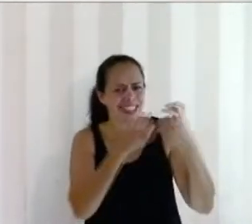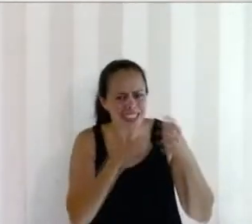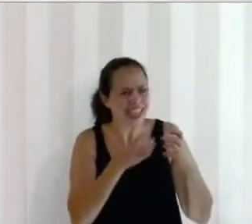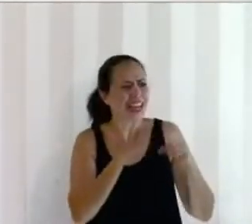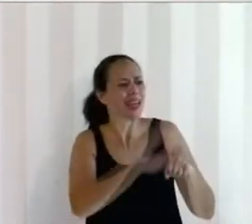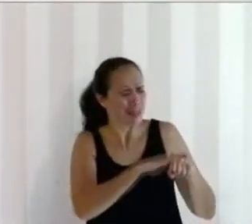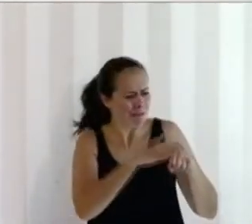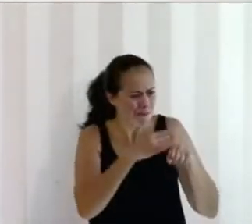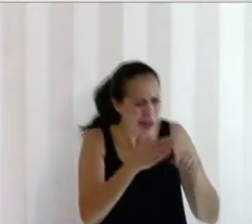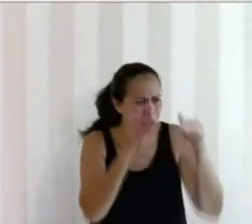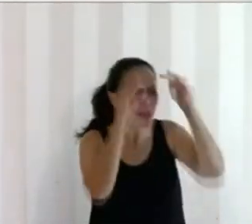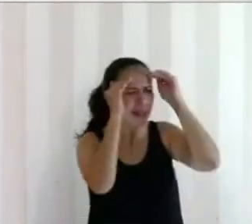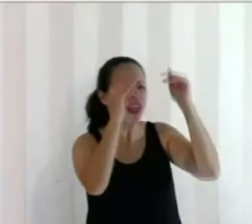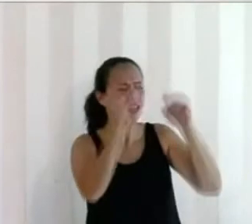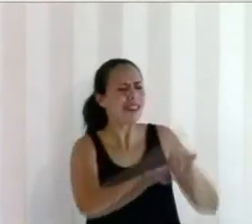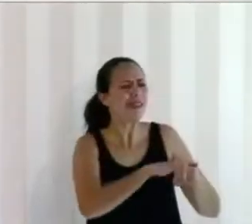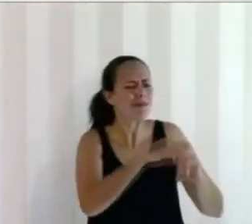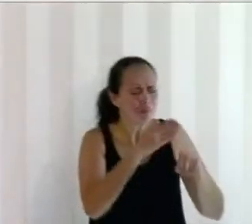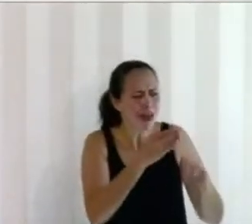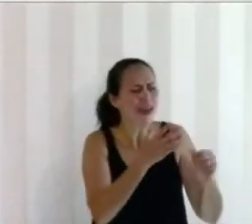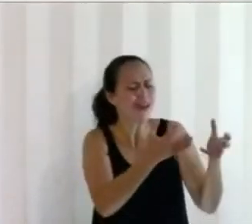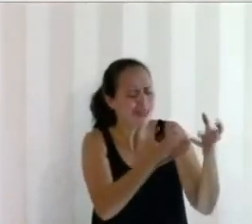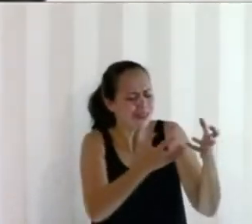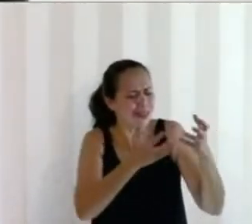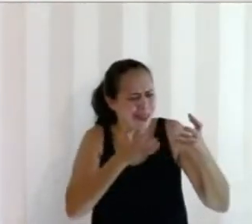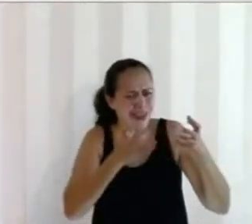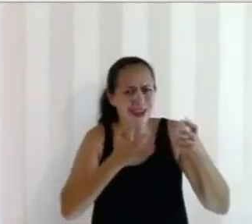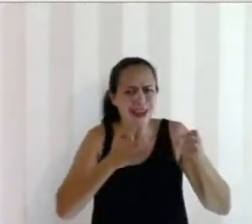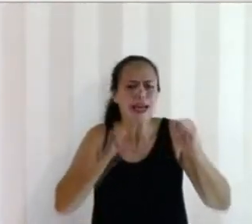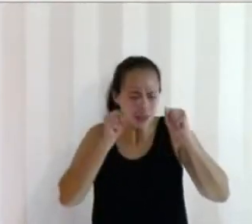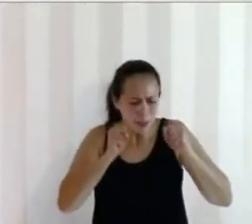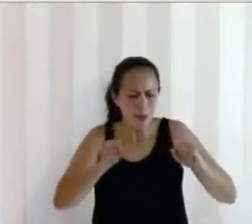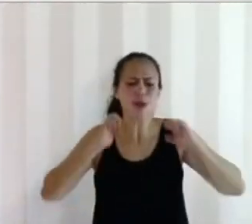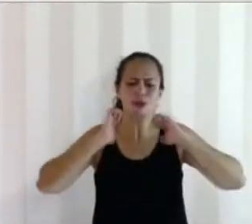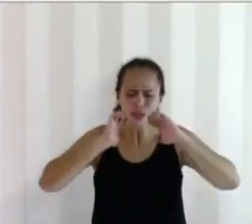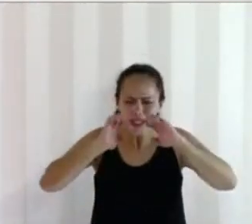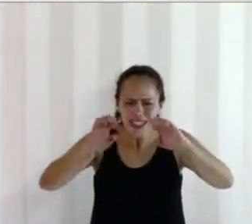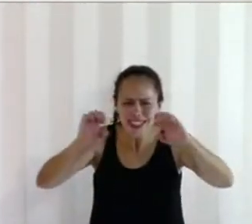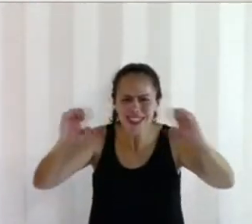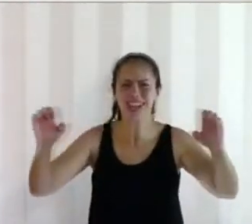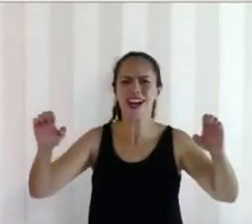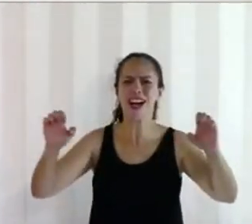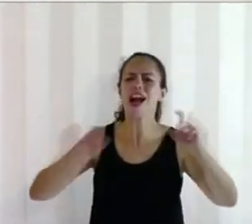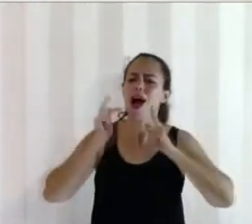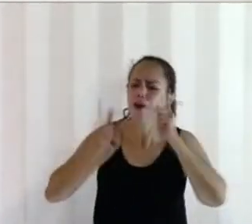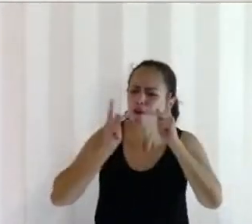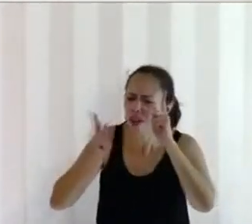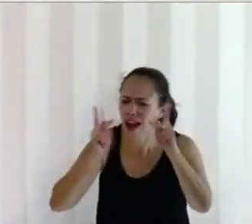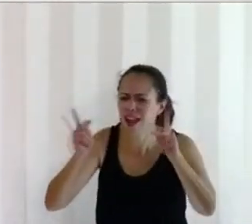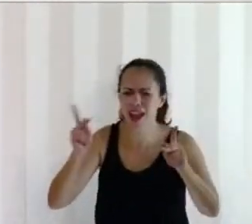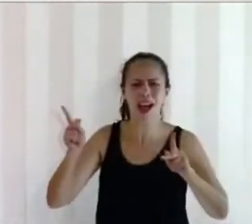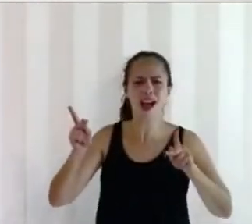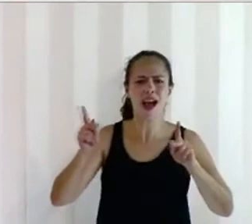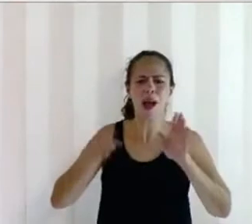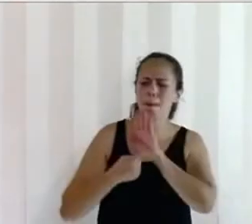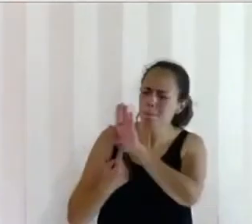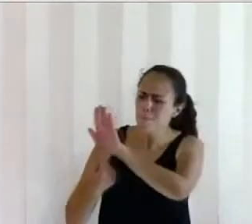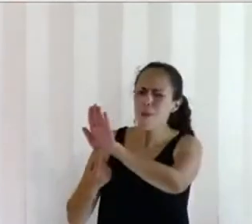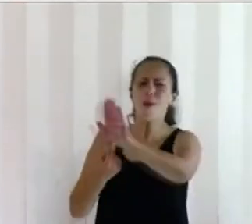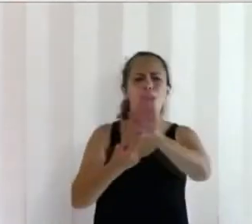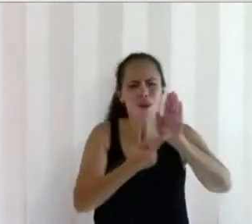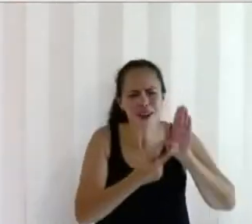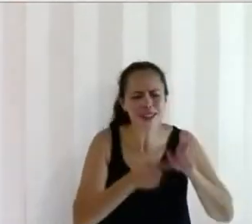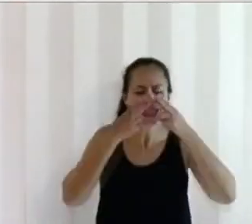remíssemos o tempo, foi para que nós evangelizássemos, fizéssemos missões, foi para que nós investíssemos